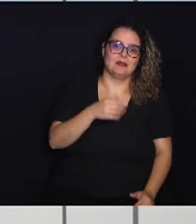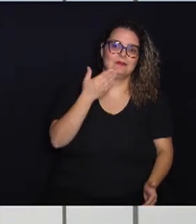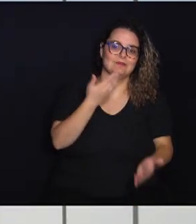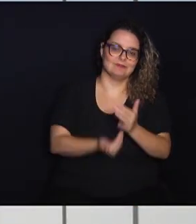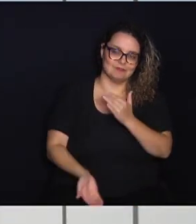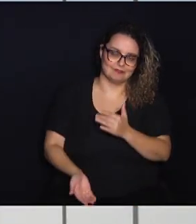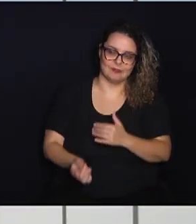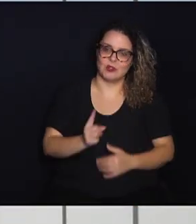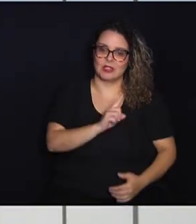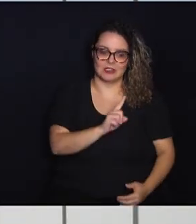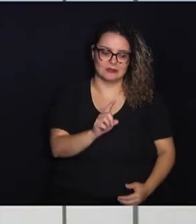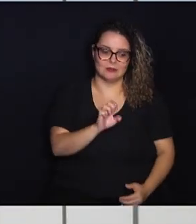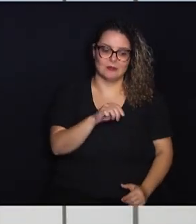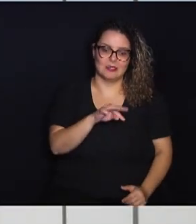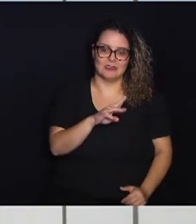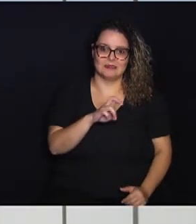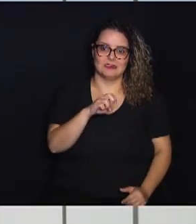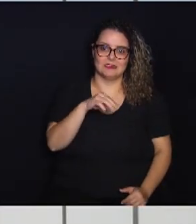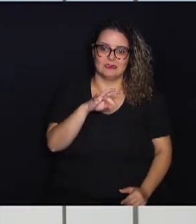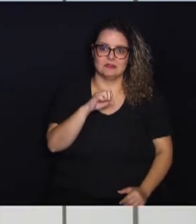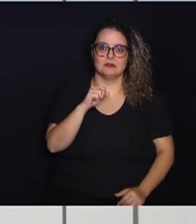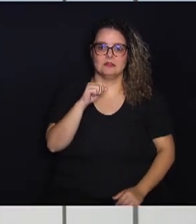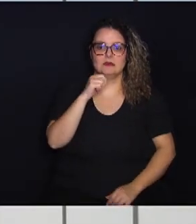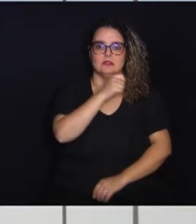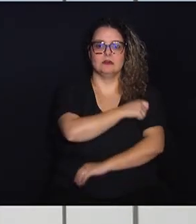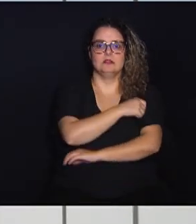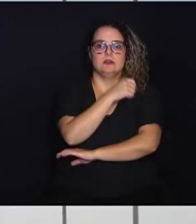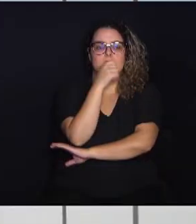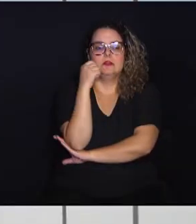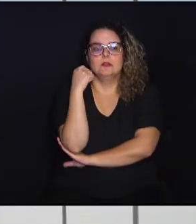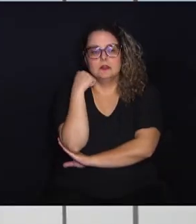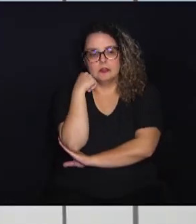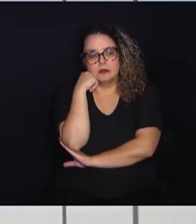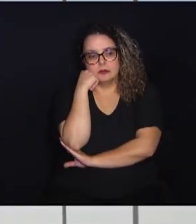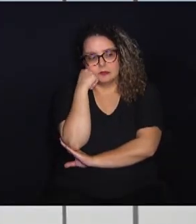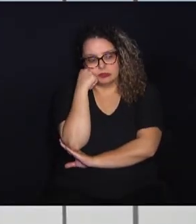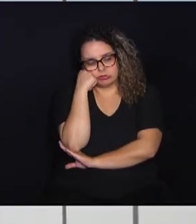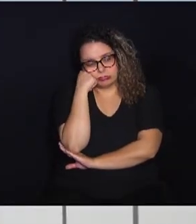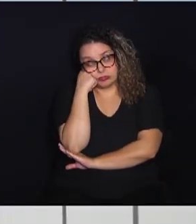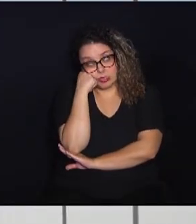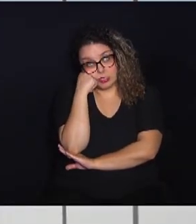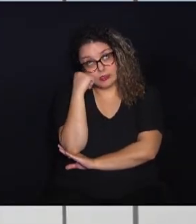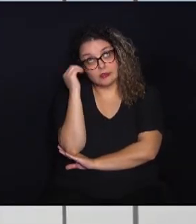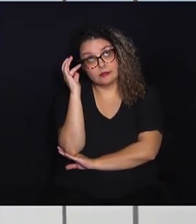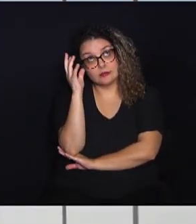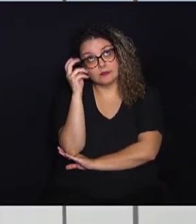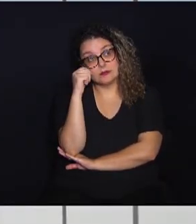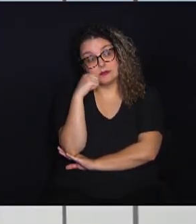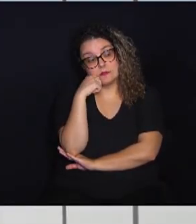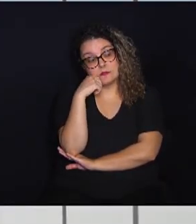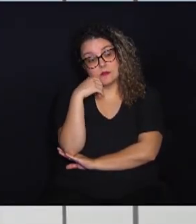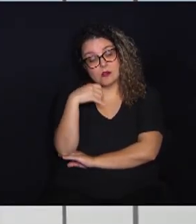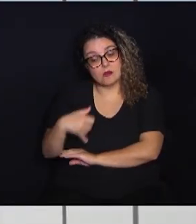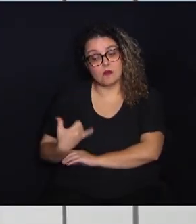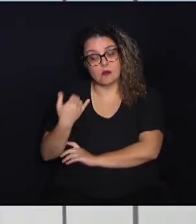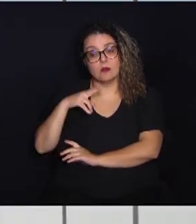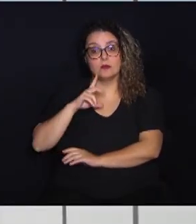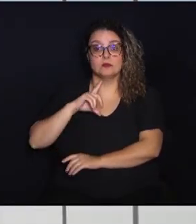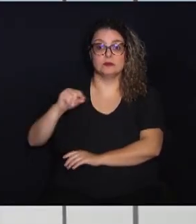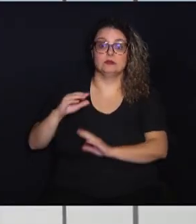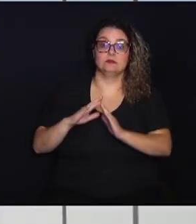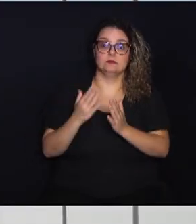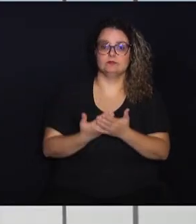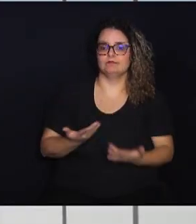perdendo. E aí os alunos ficam, né, assim, né, não prestando atenção em nada, estão pensando no que vão fazer a hora que talvez ligar o celular ou sair da escola.